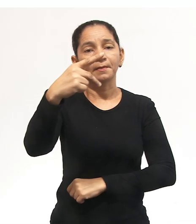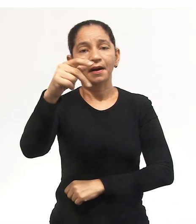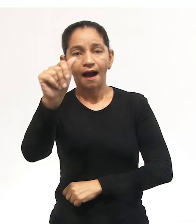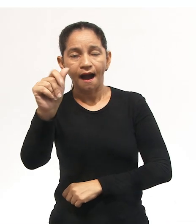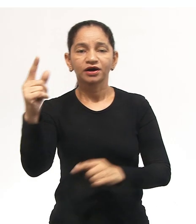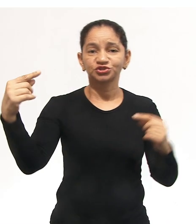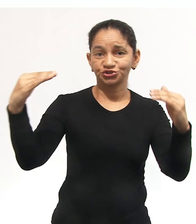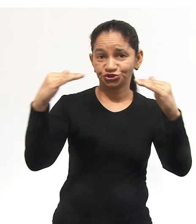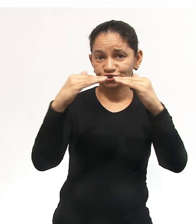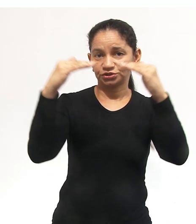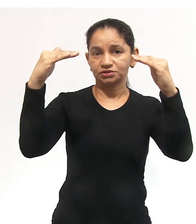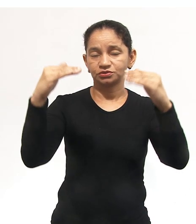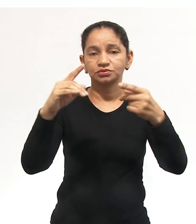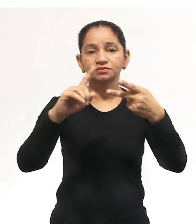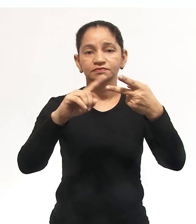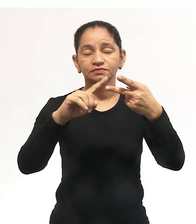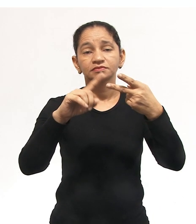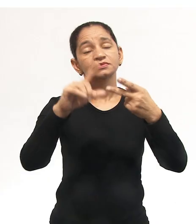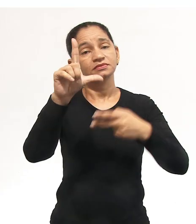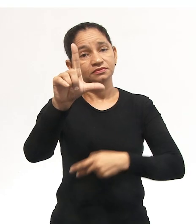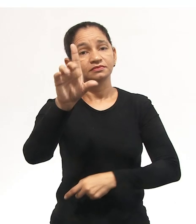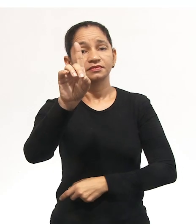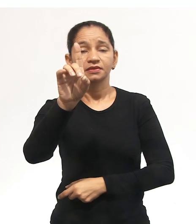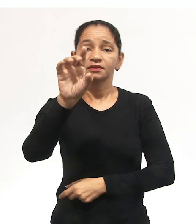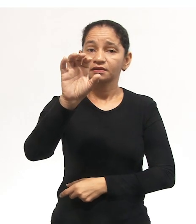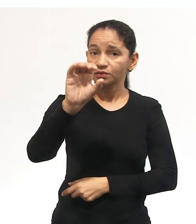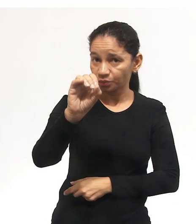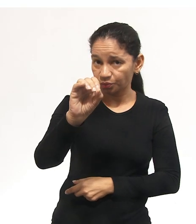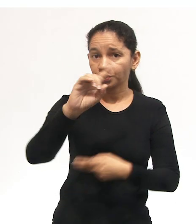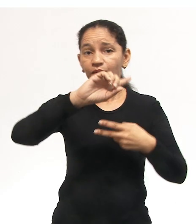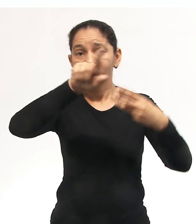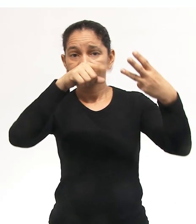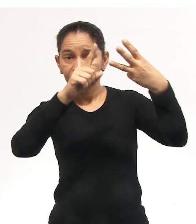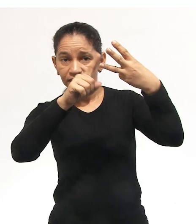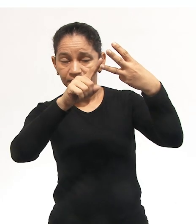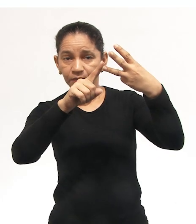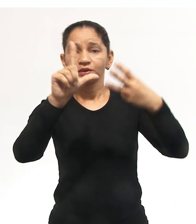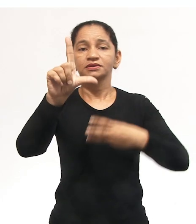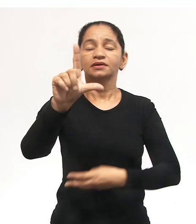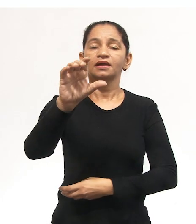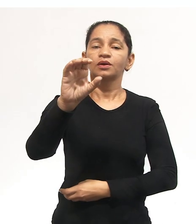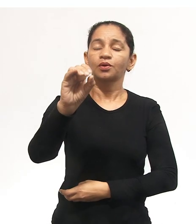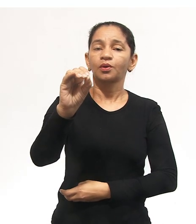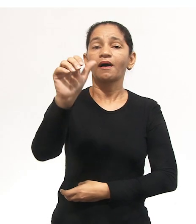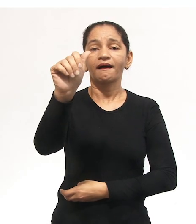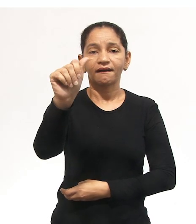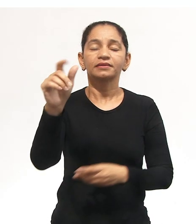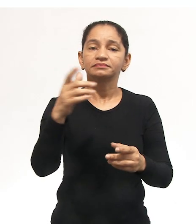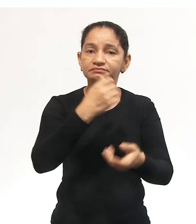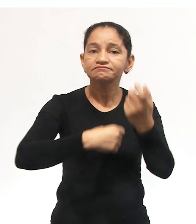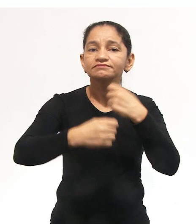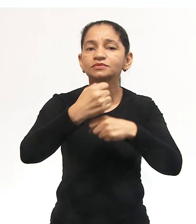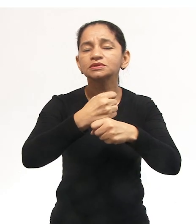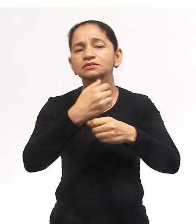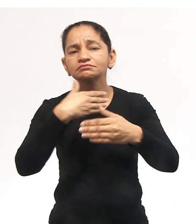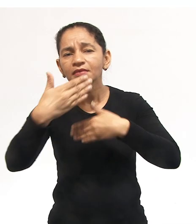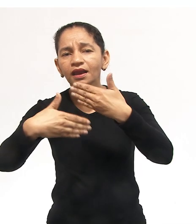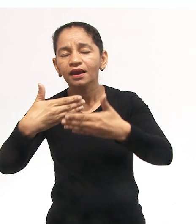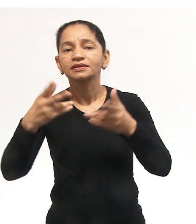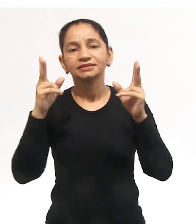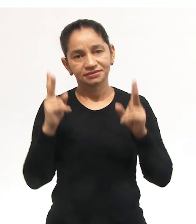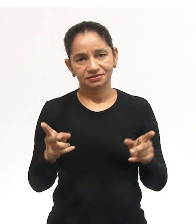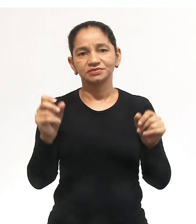plurianual. Na seção 2, a lei de diretriz orçamentária. Na seção 3, a lei orçamentária anual.